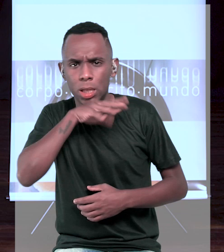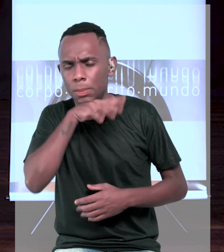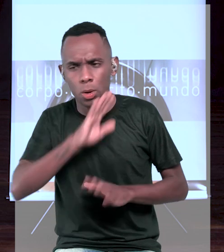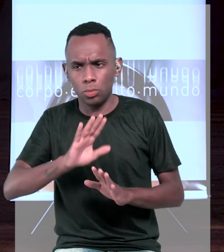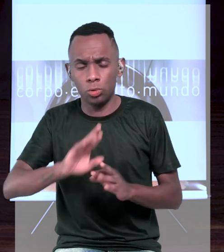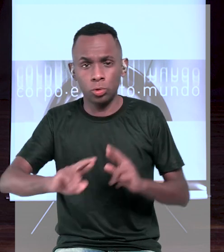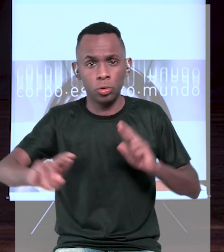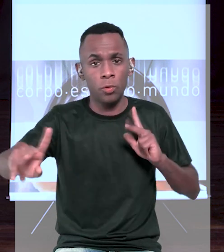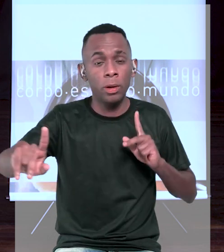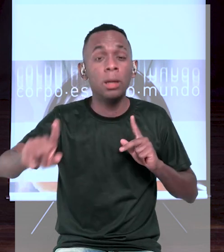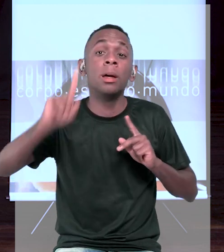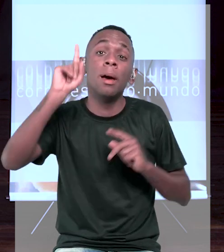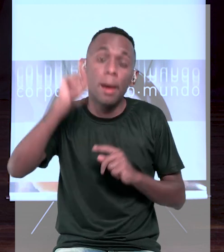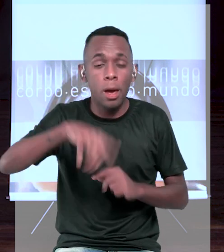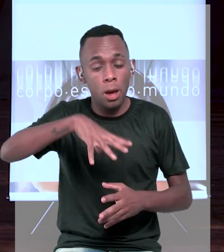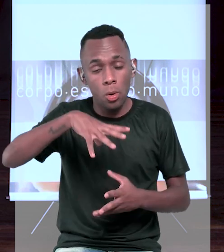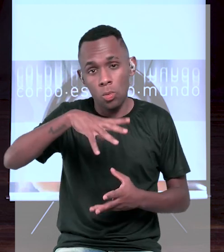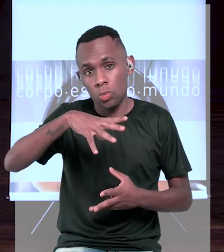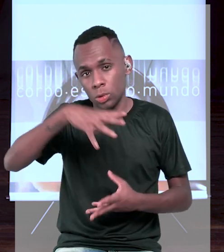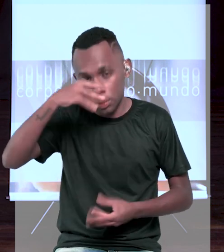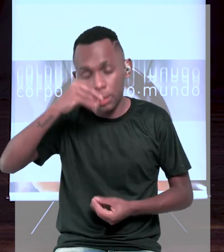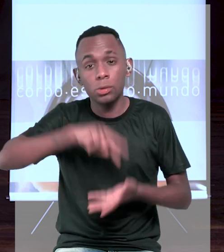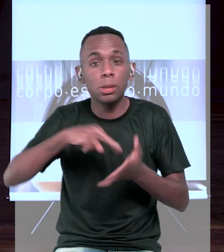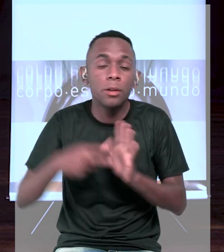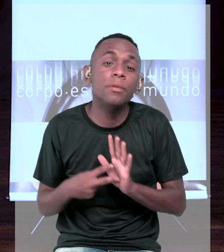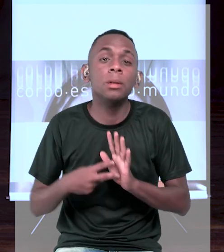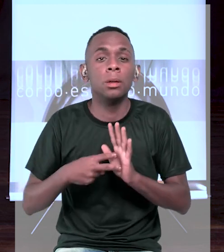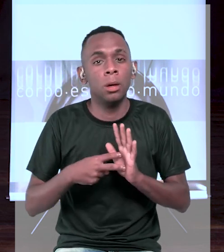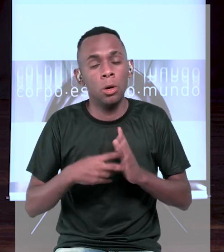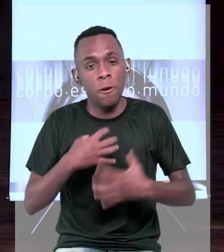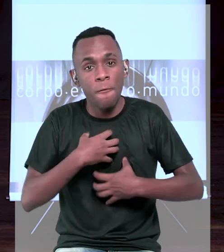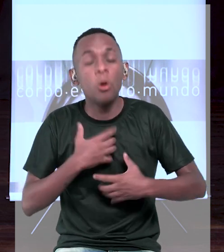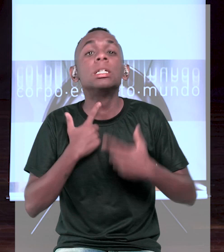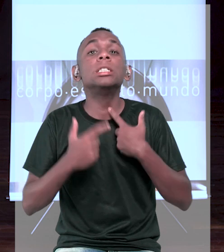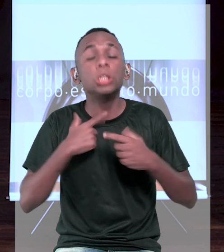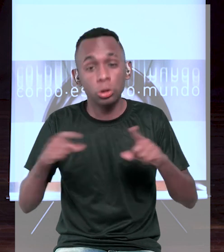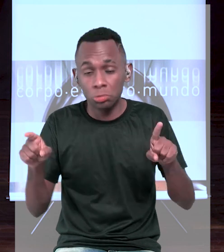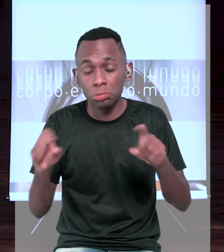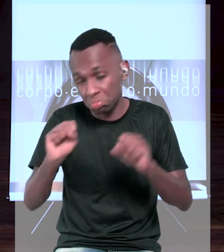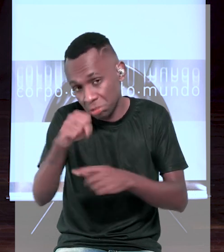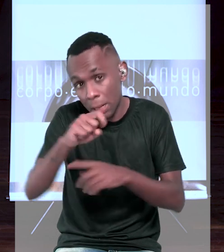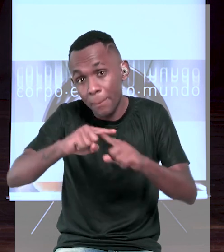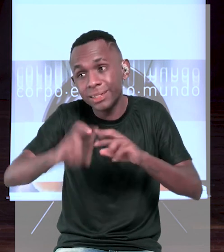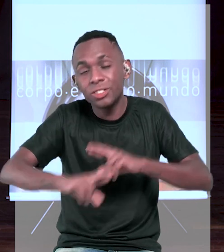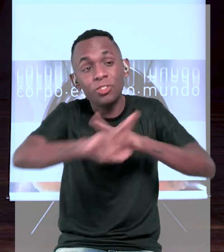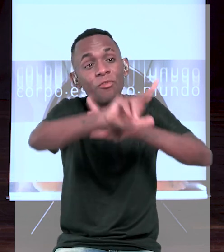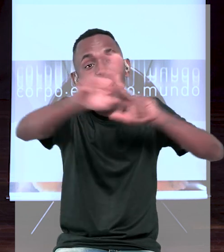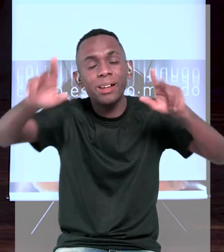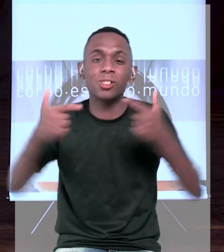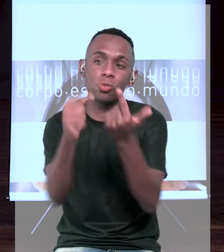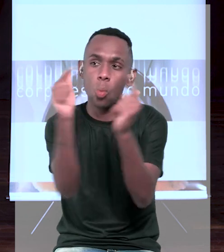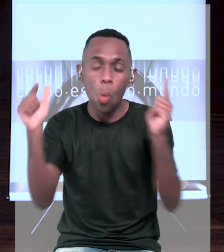Portanto, é um instinto, sim, diferente de todos os demais instintos, porque quer nos